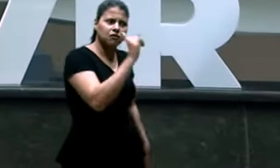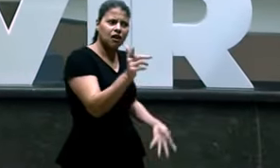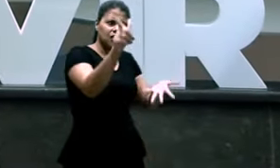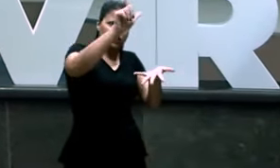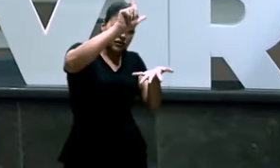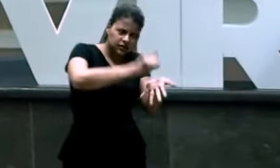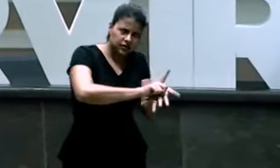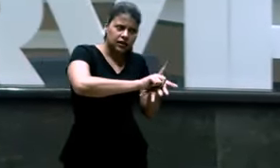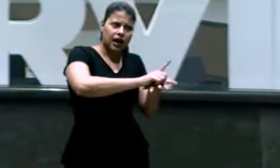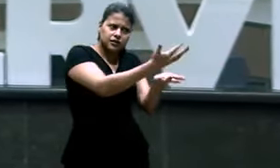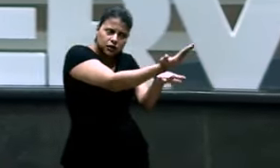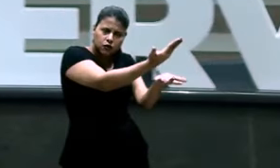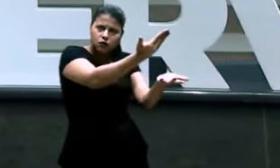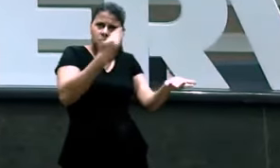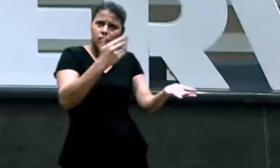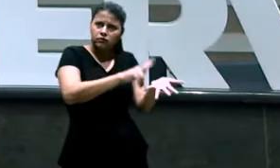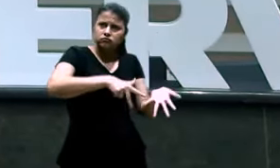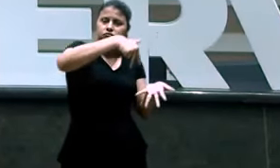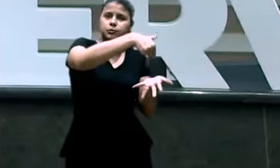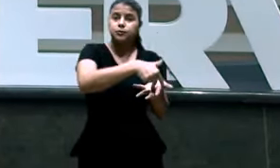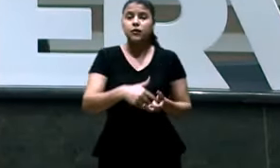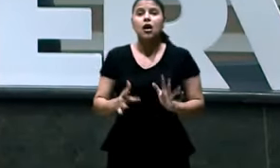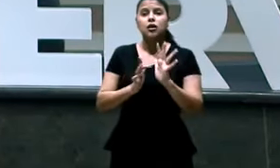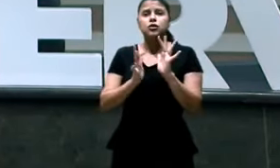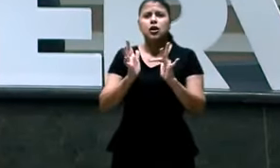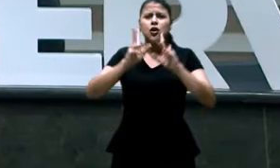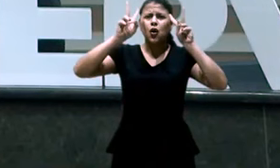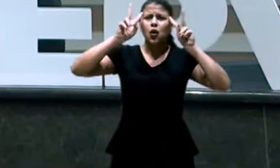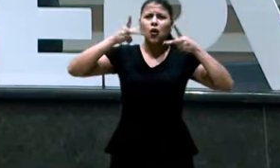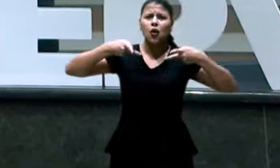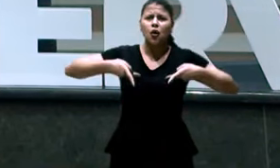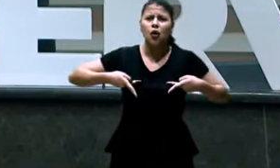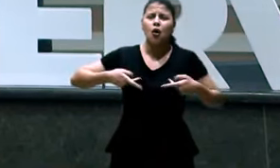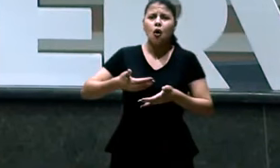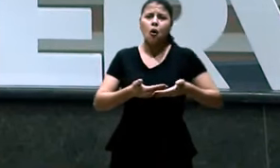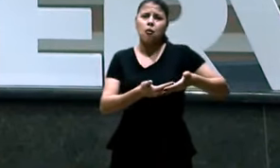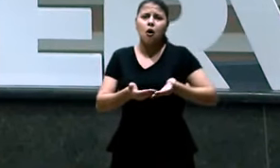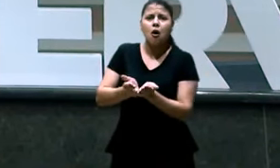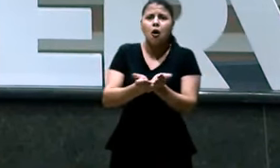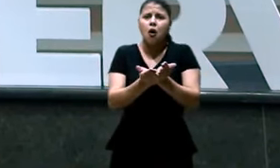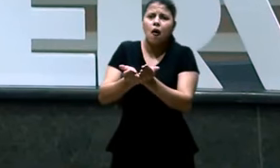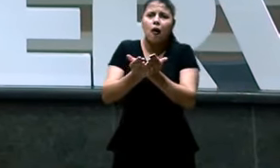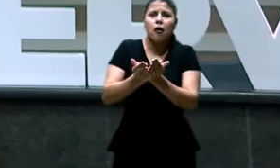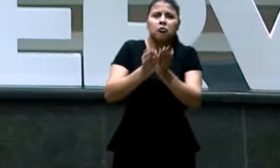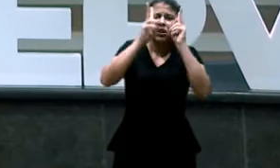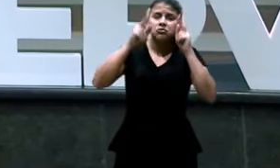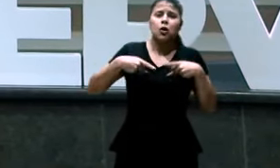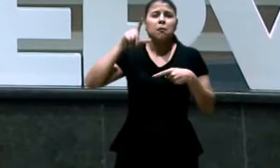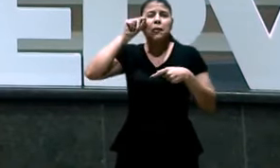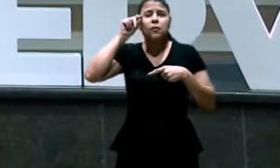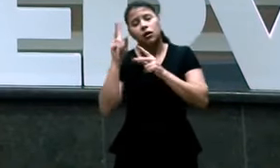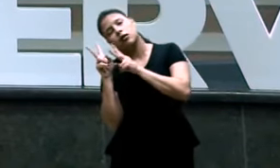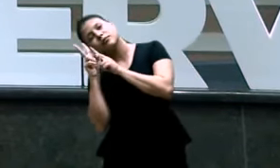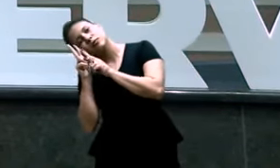tenho água da vida eterna. Como homem, ele dorme na polpa do barco, enche o pulmão aí. Como homem, ele dorme